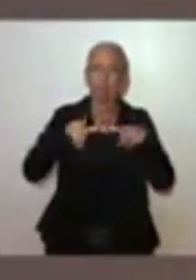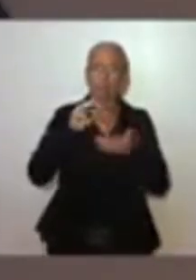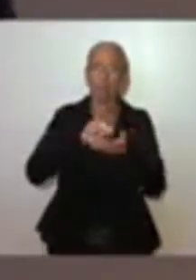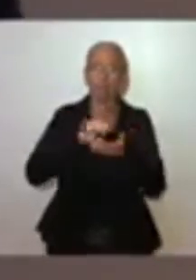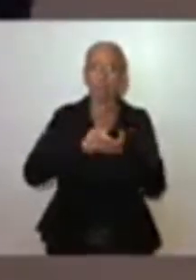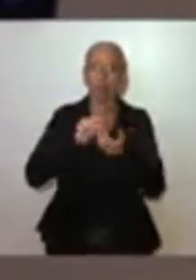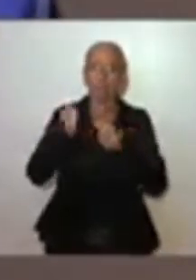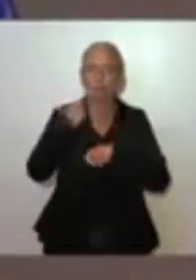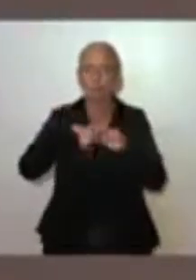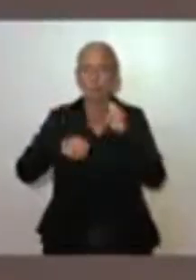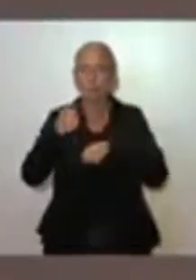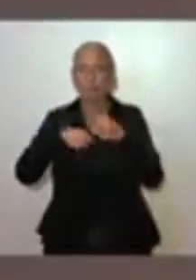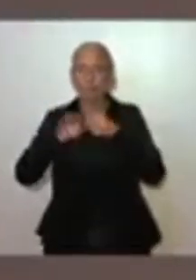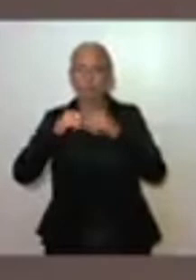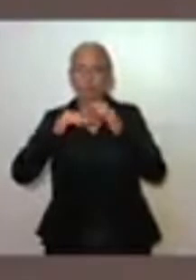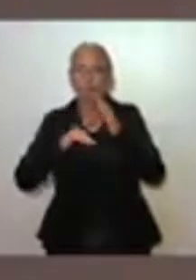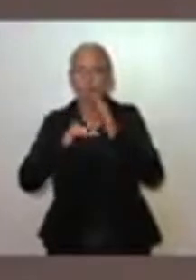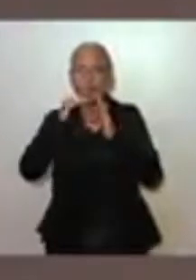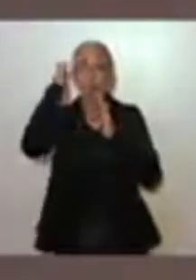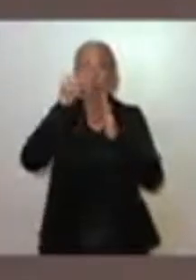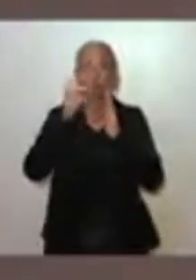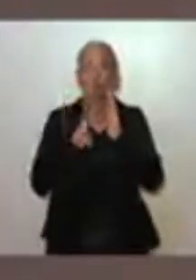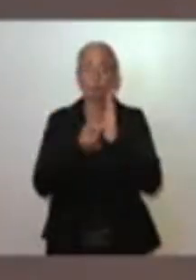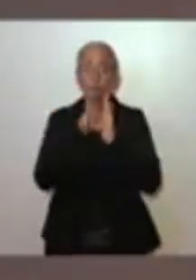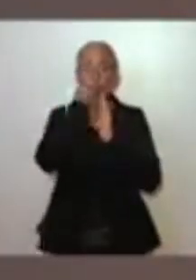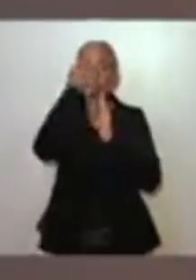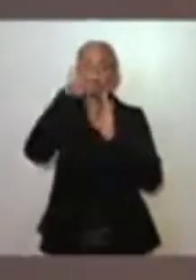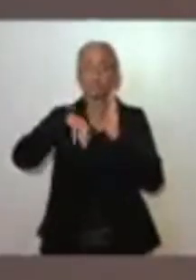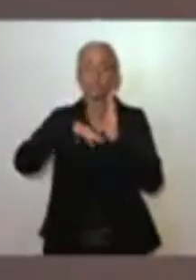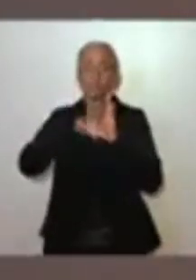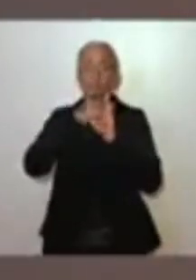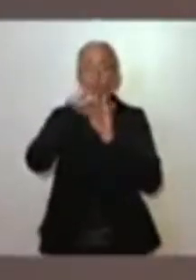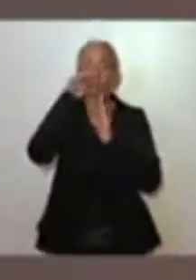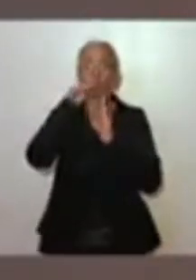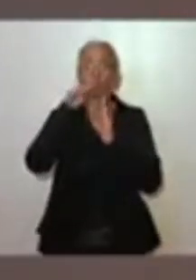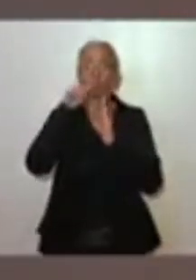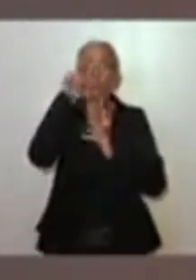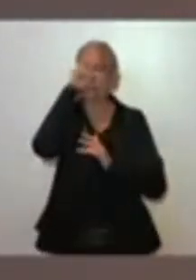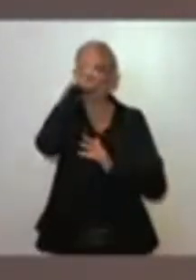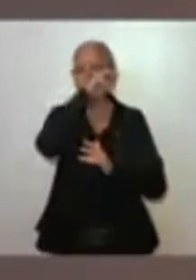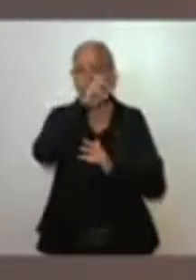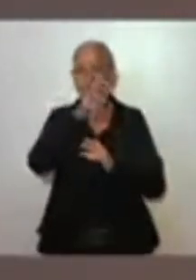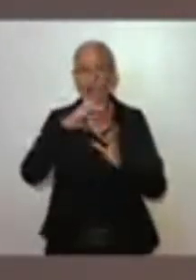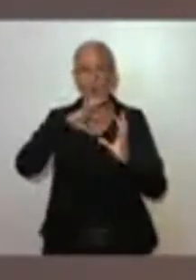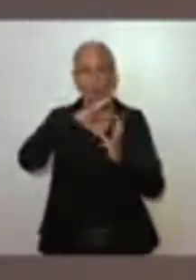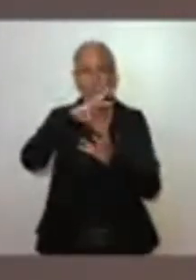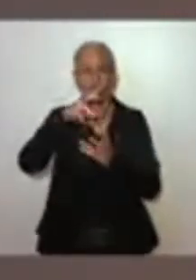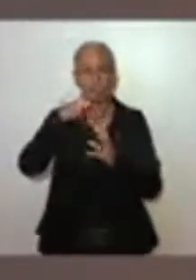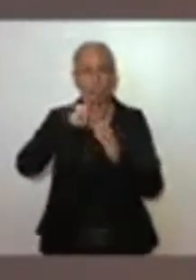desinvestimento inflação alta juros altos é um momento difícil